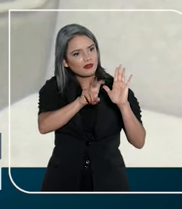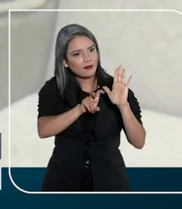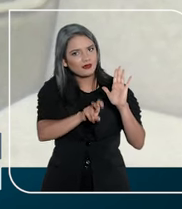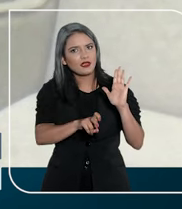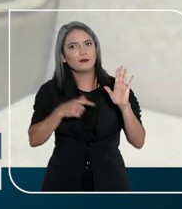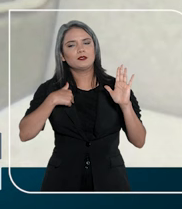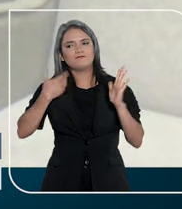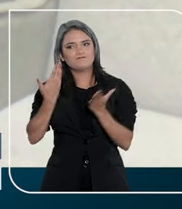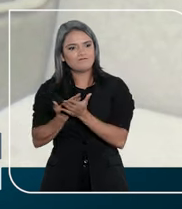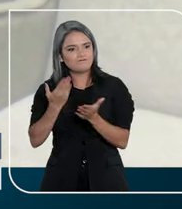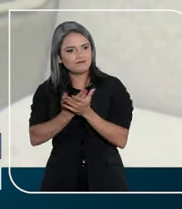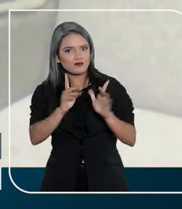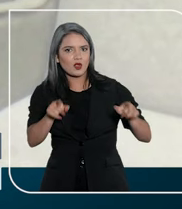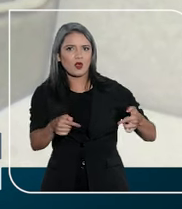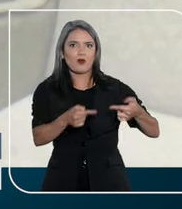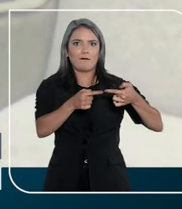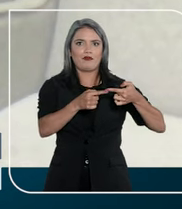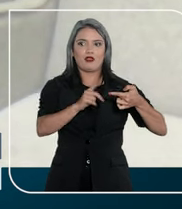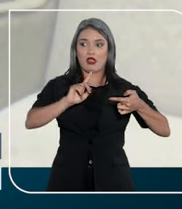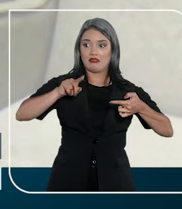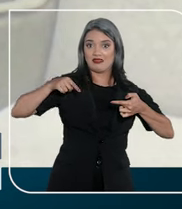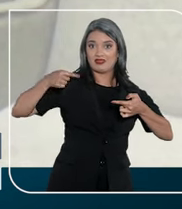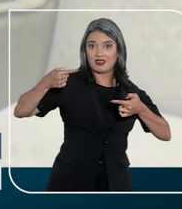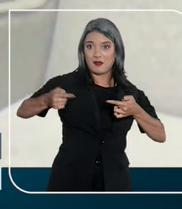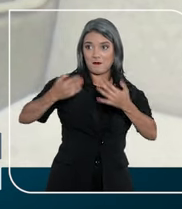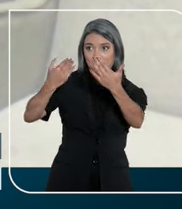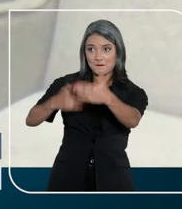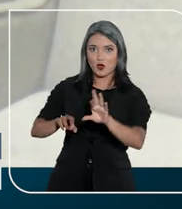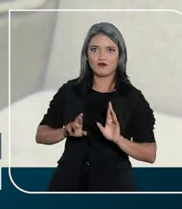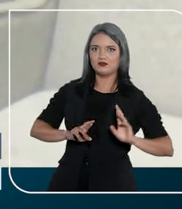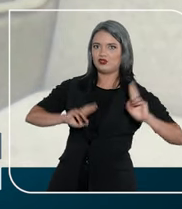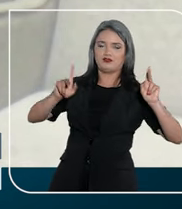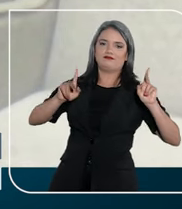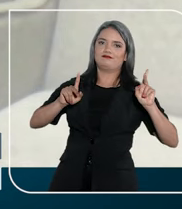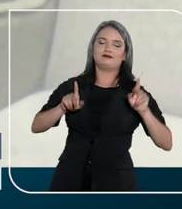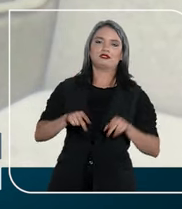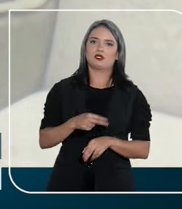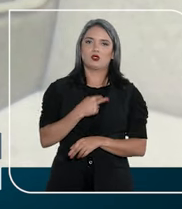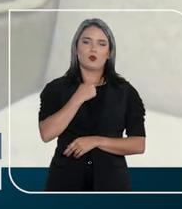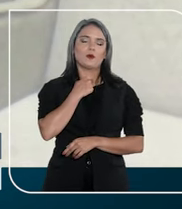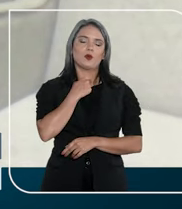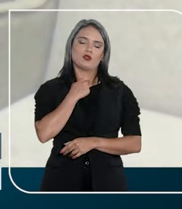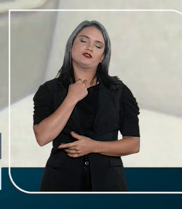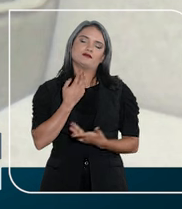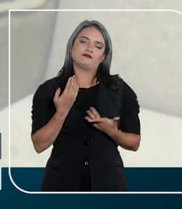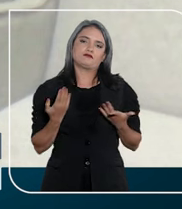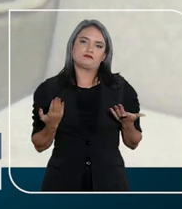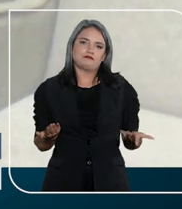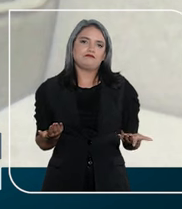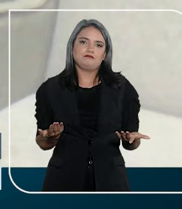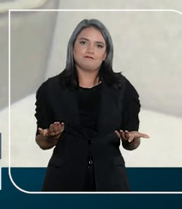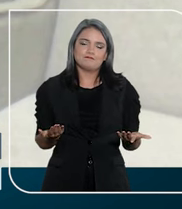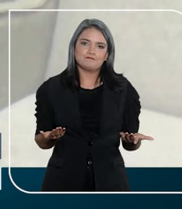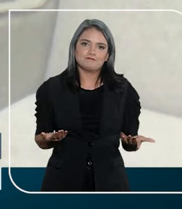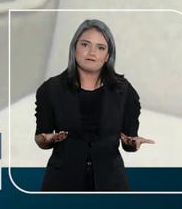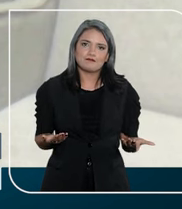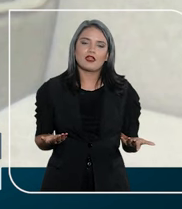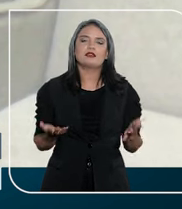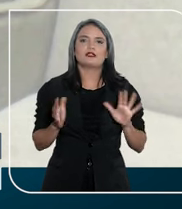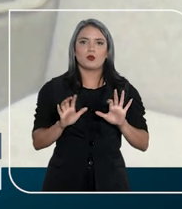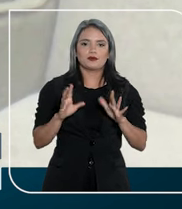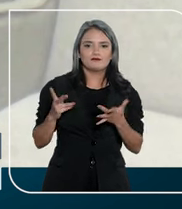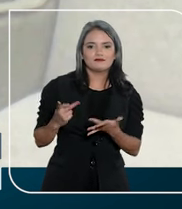realizar questionamentos sobre aqueles assuntos. Então, penso dessa forma que há que